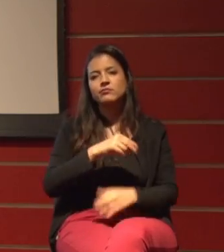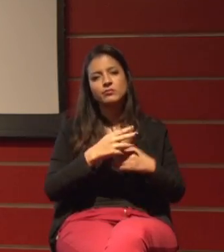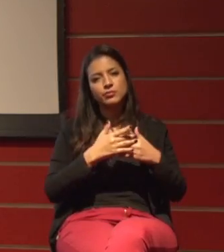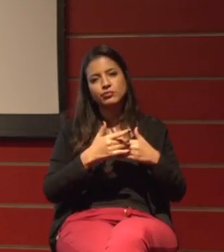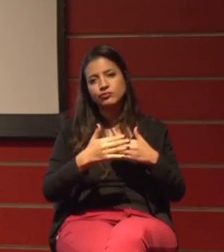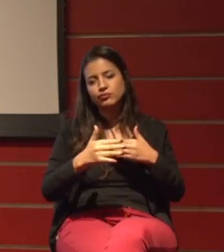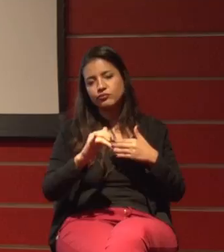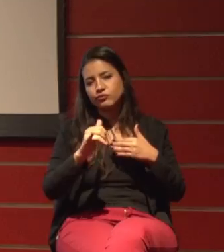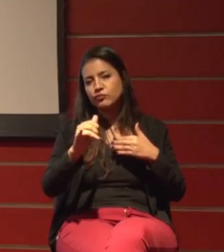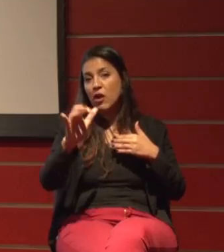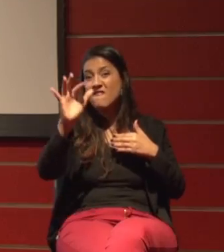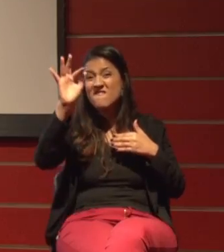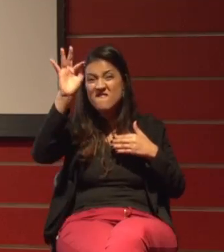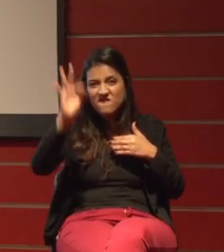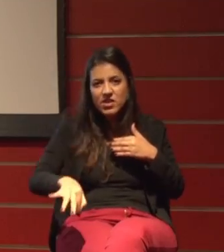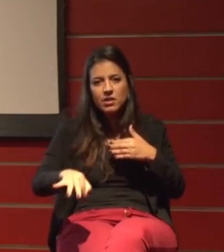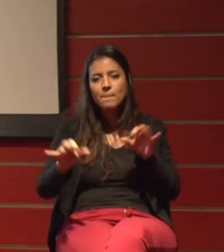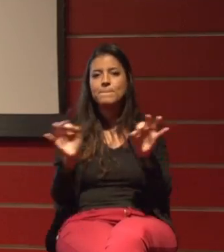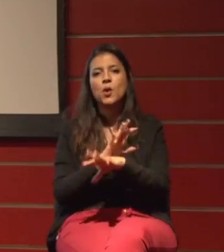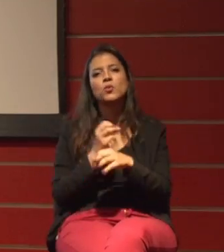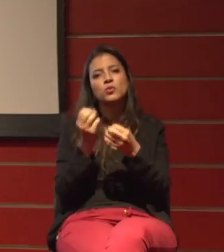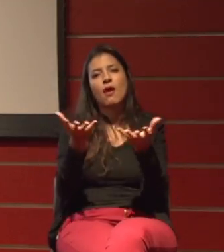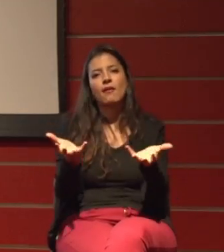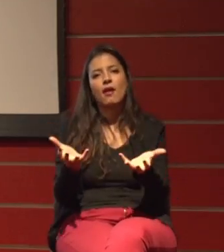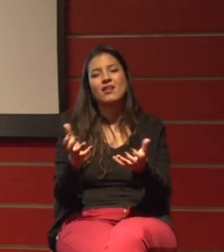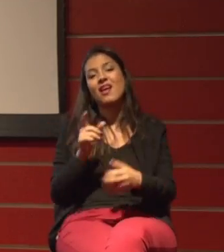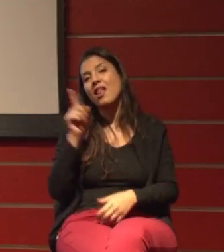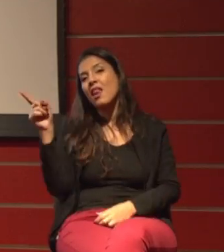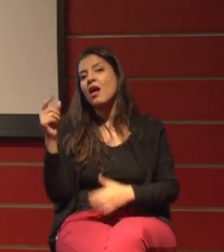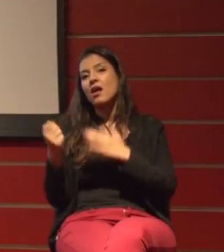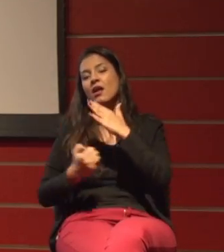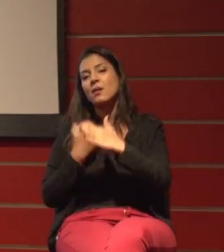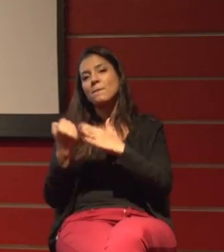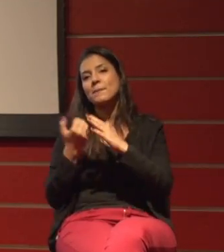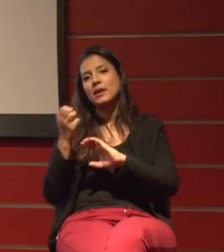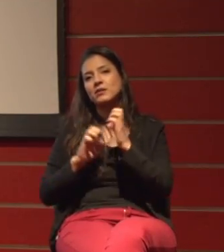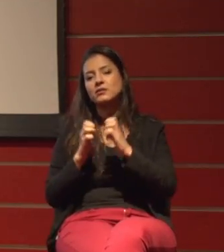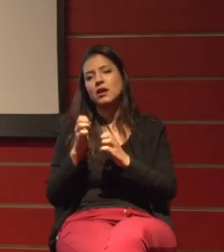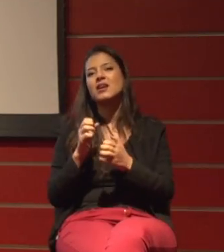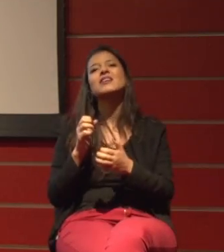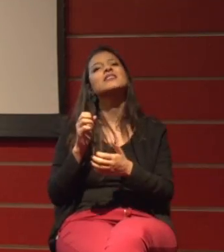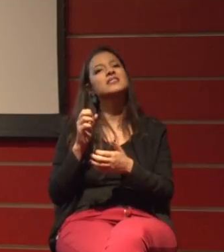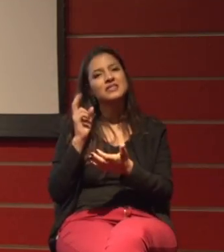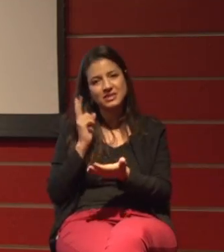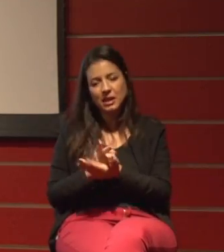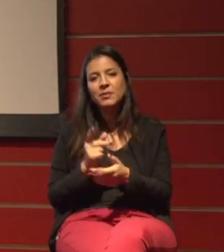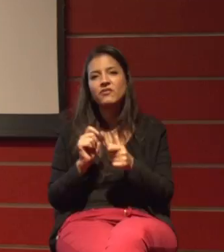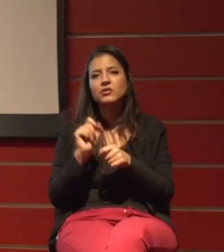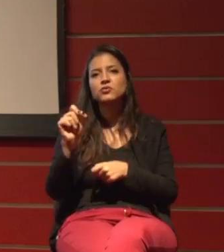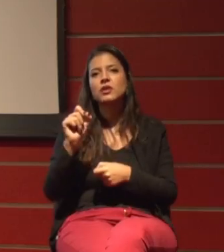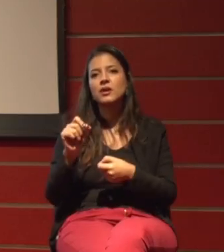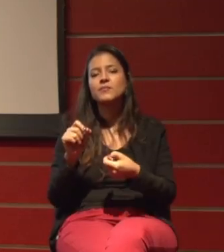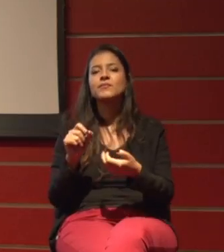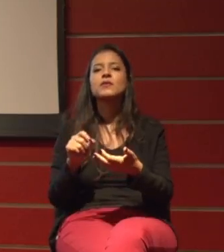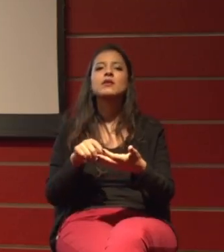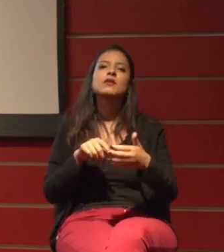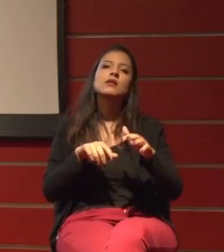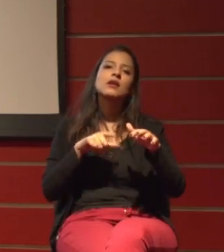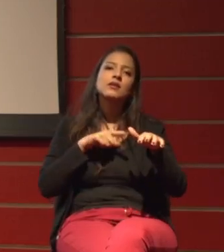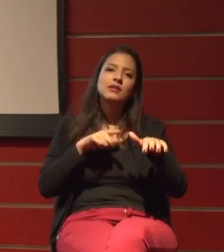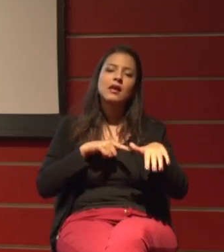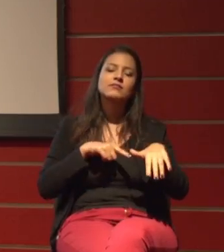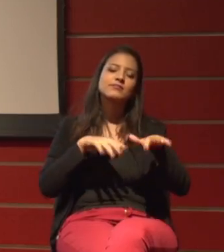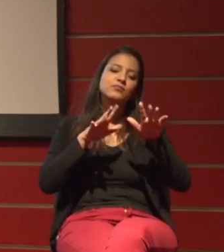com com tudo fechadinho e ele disse que a uma coisa que a editora dele faz é literalmente rasgar a última página do